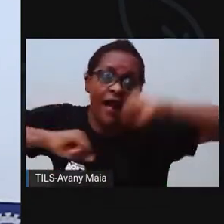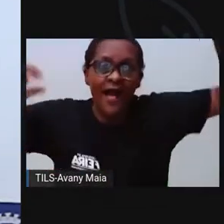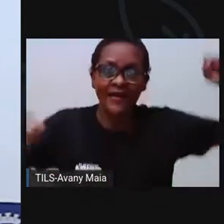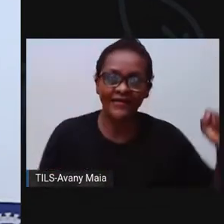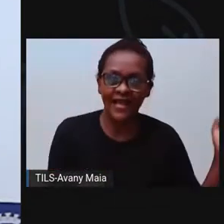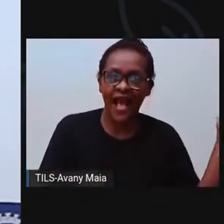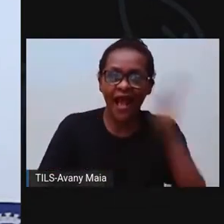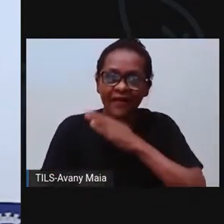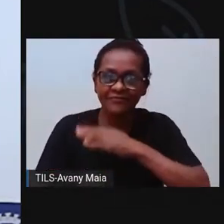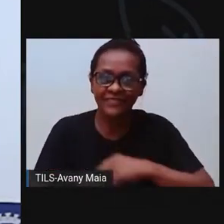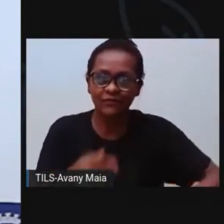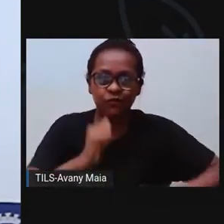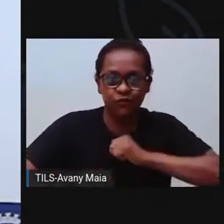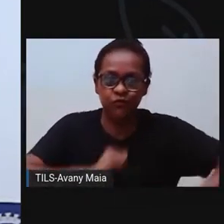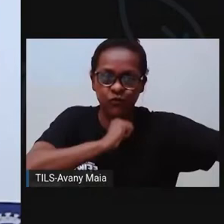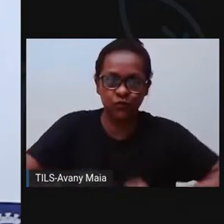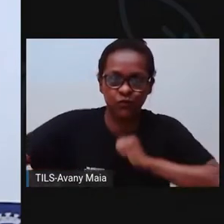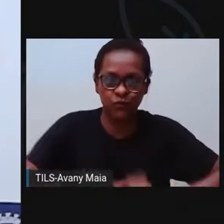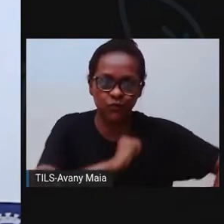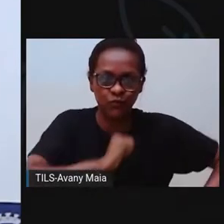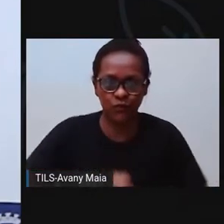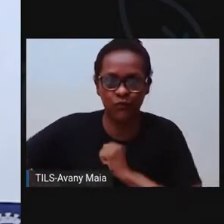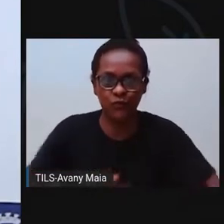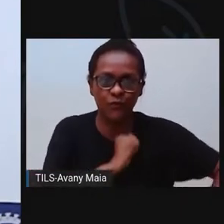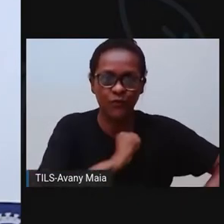já começava a agitar.